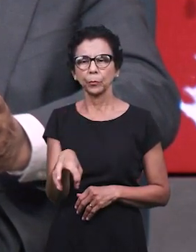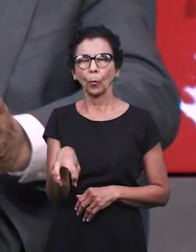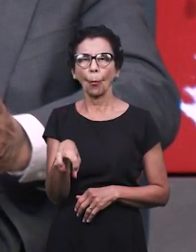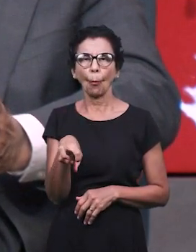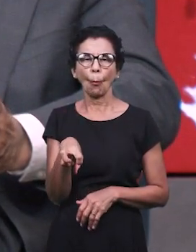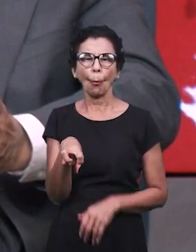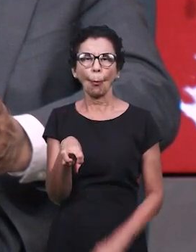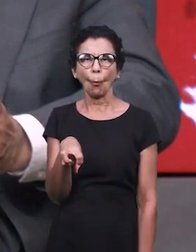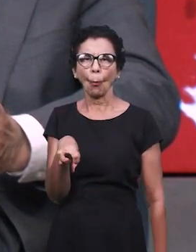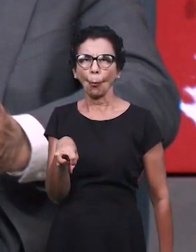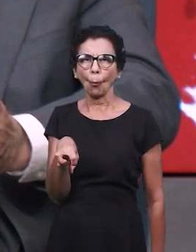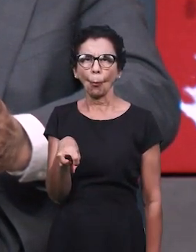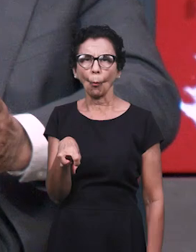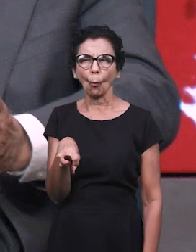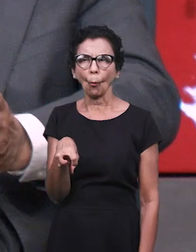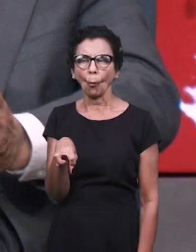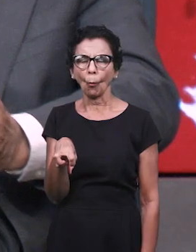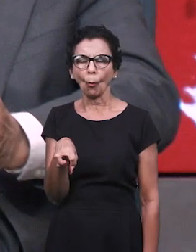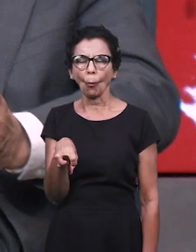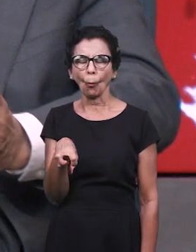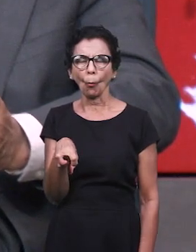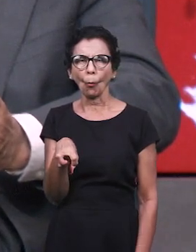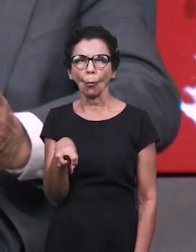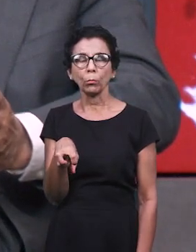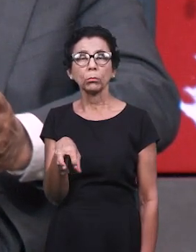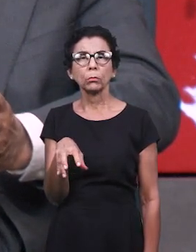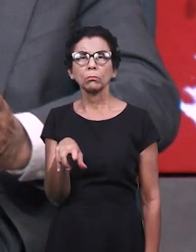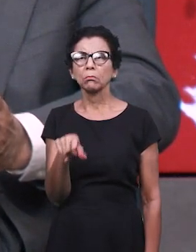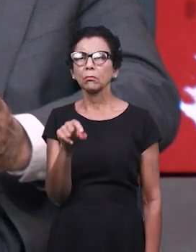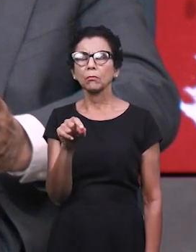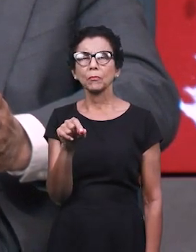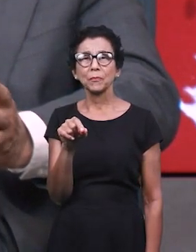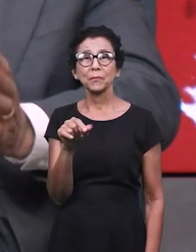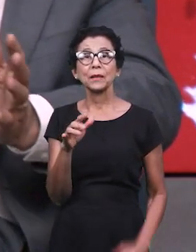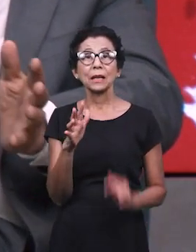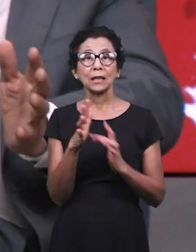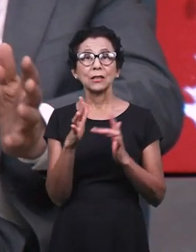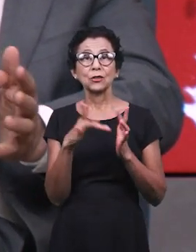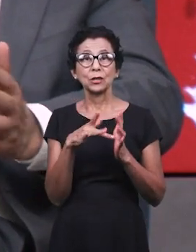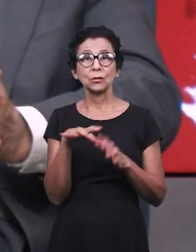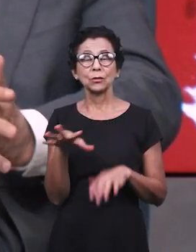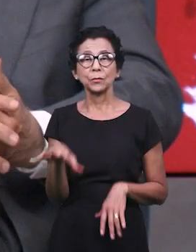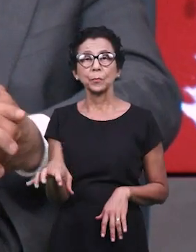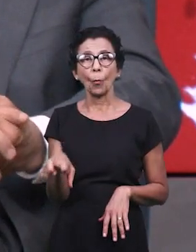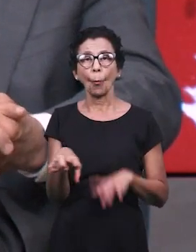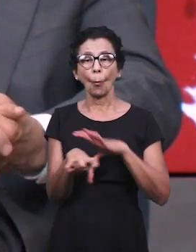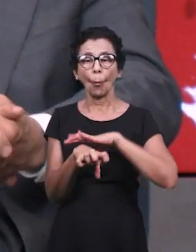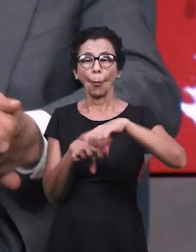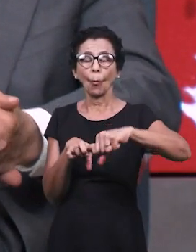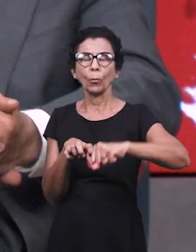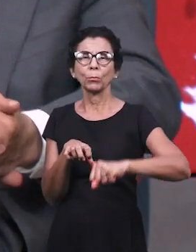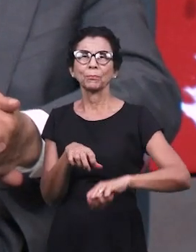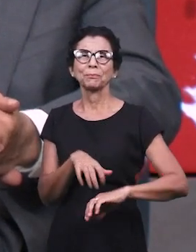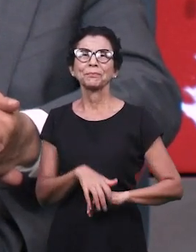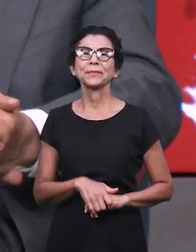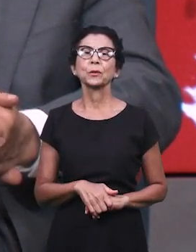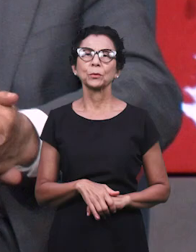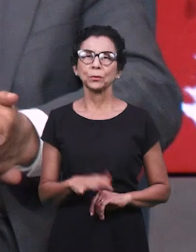Por que Jesus fez a cura daquele homem da mão mirrada? Vocês já ouviram falar alguma coisa sobre o homem da mão